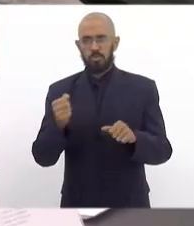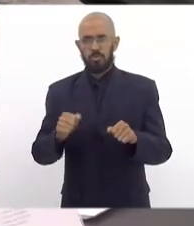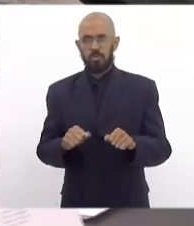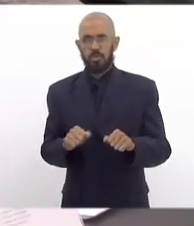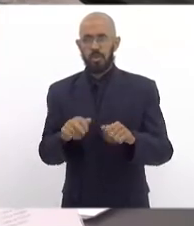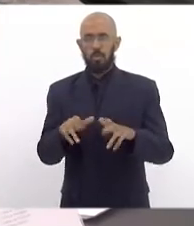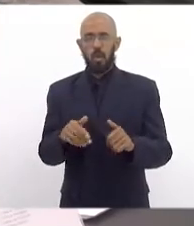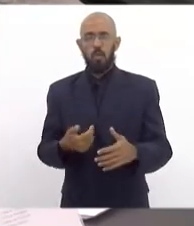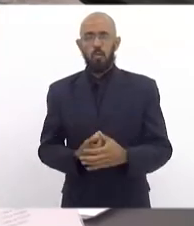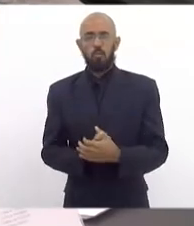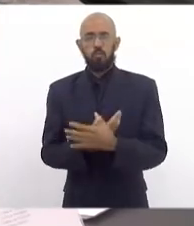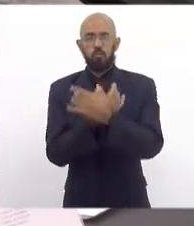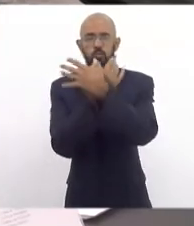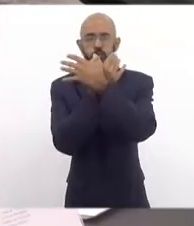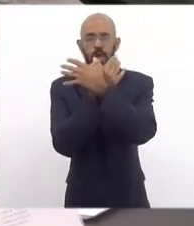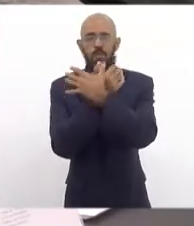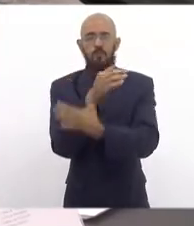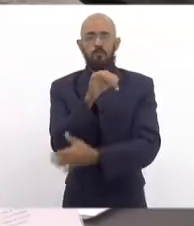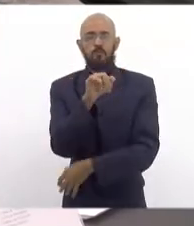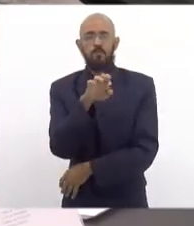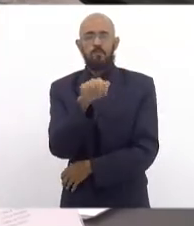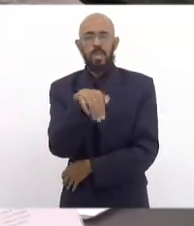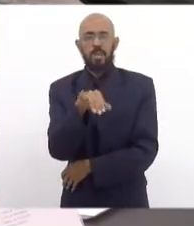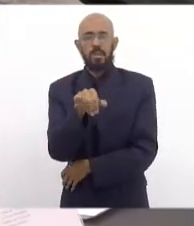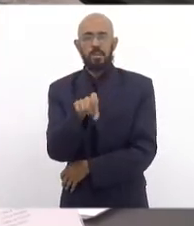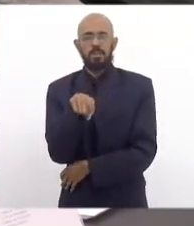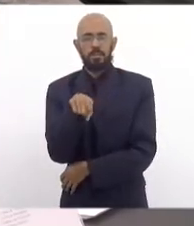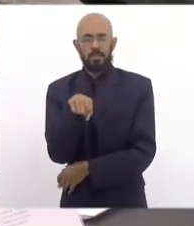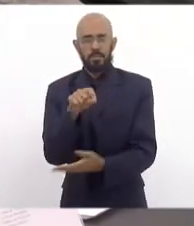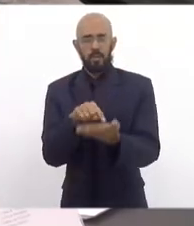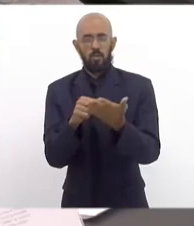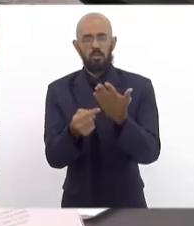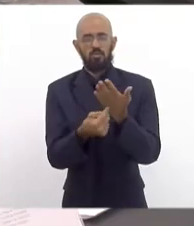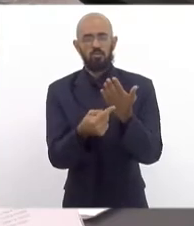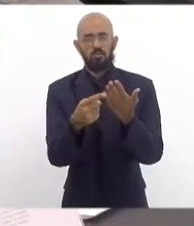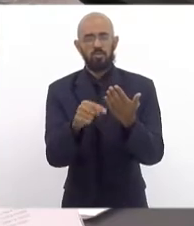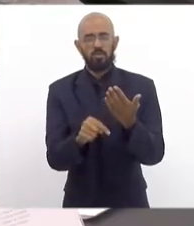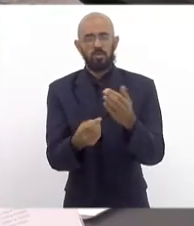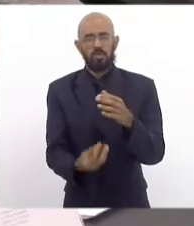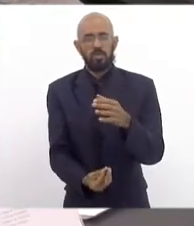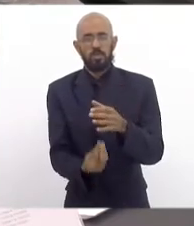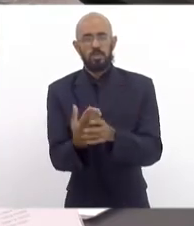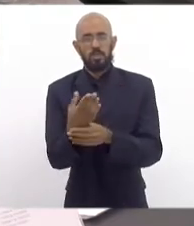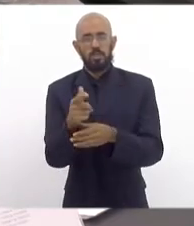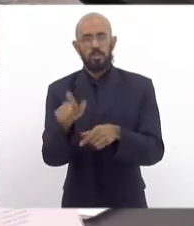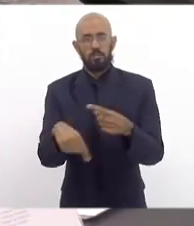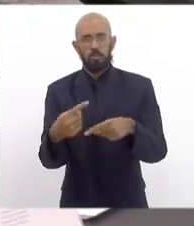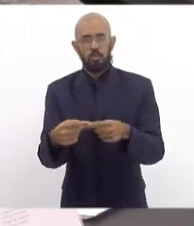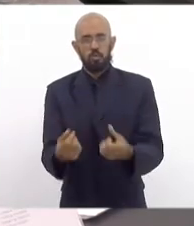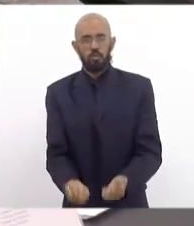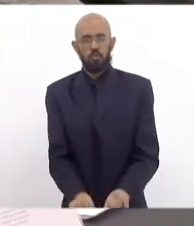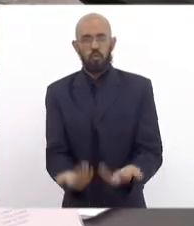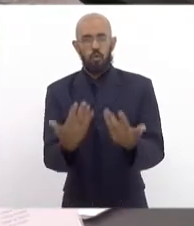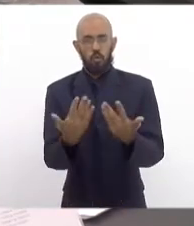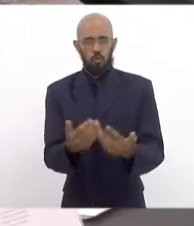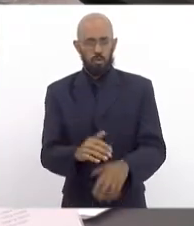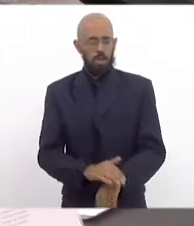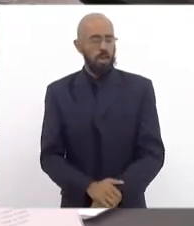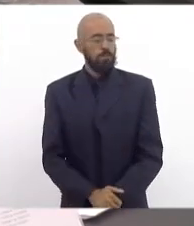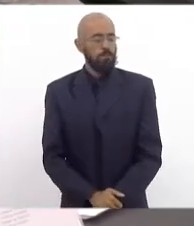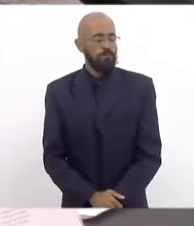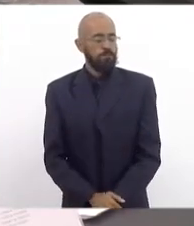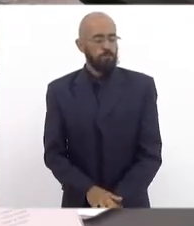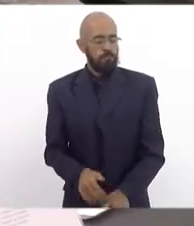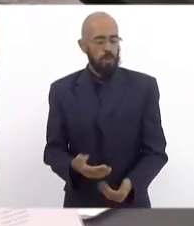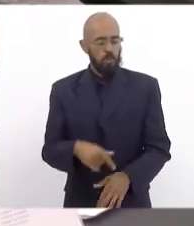resgatada a meta da covardia da vida mas já que Firme em pé resiliente então Deputado de